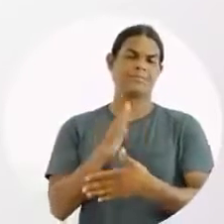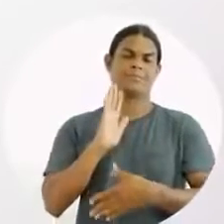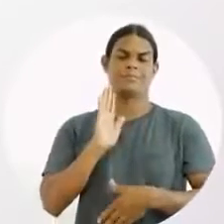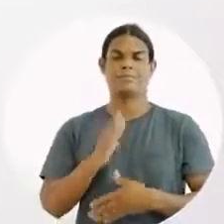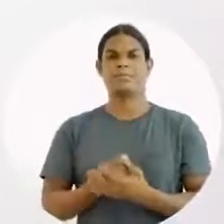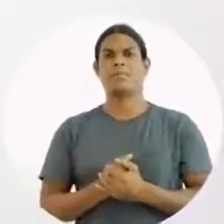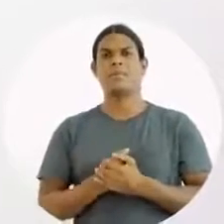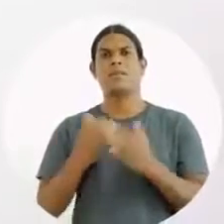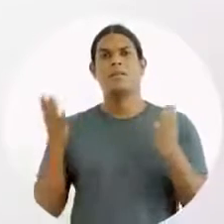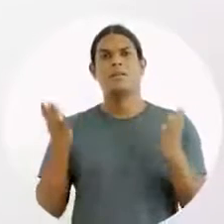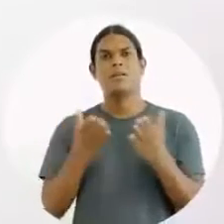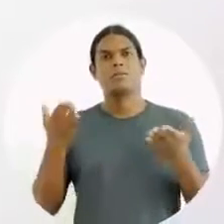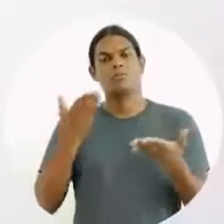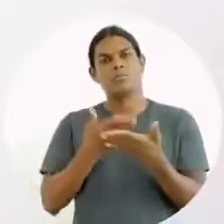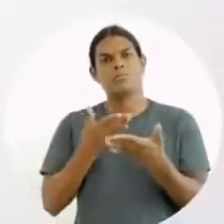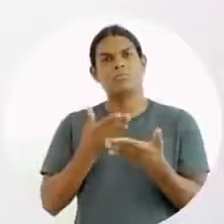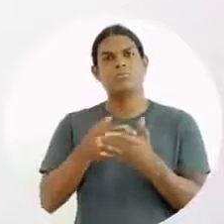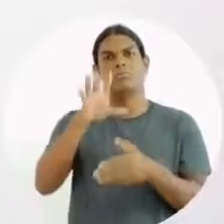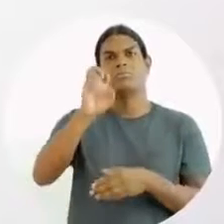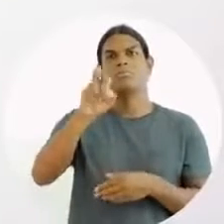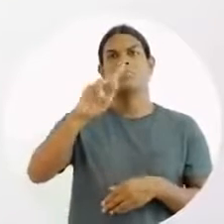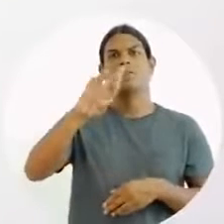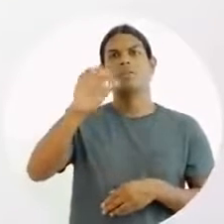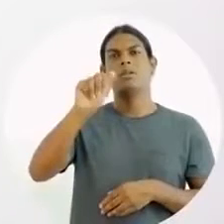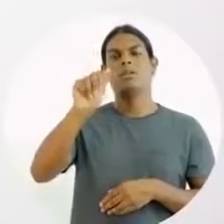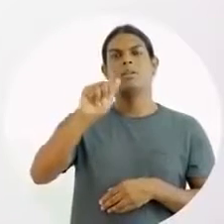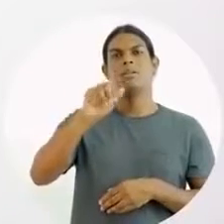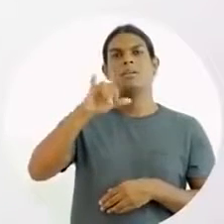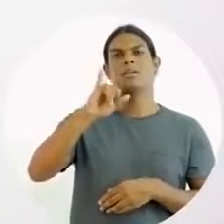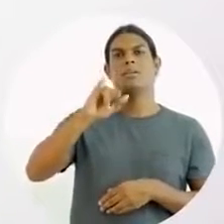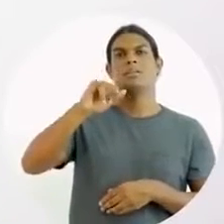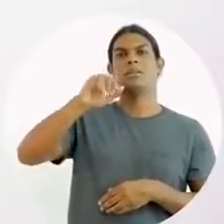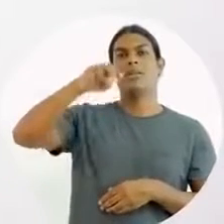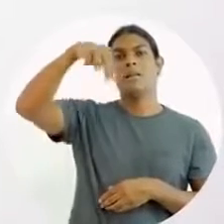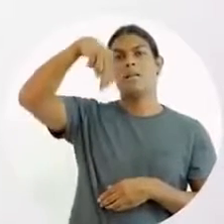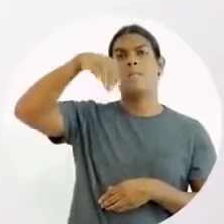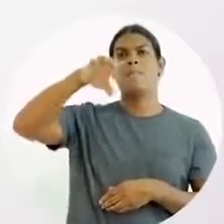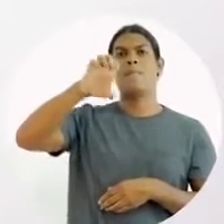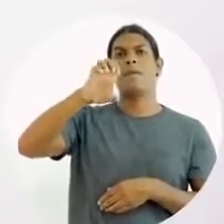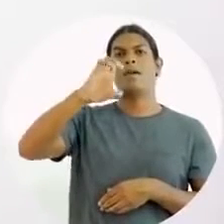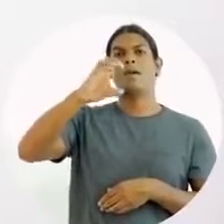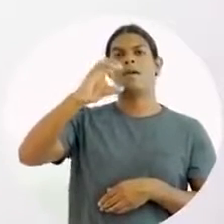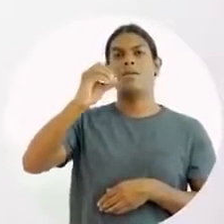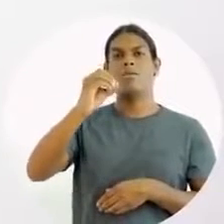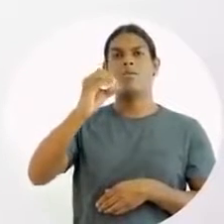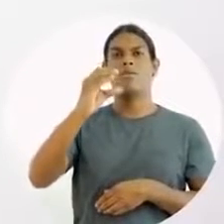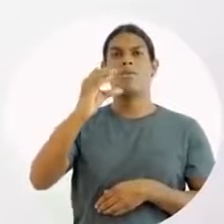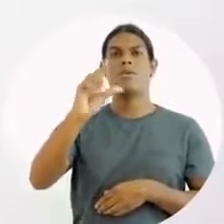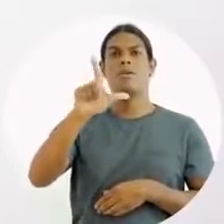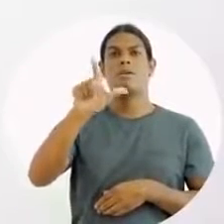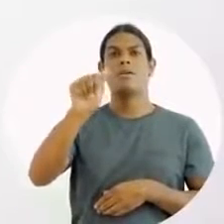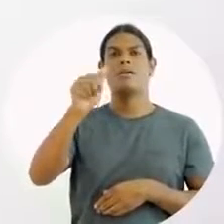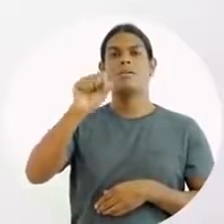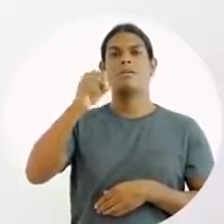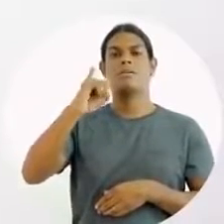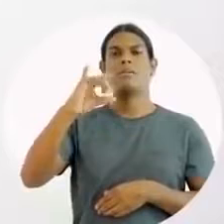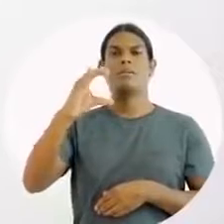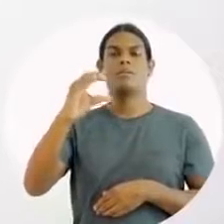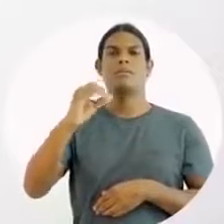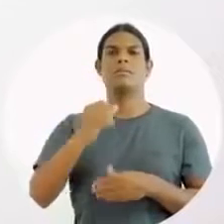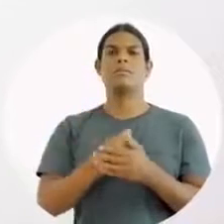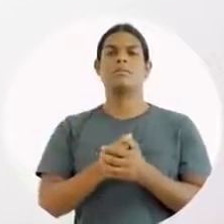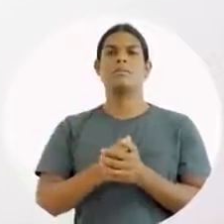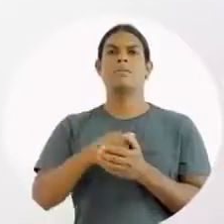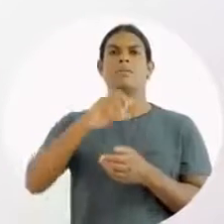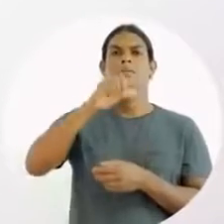para a segunda era, a era da industrialização neoclássica. Ela pega o fim da primeira era, que seria 1950, e vai